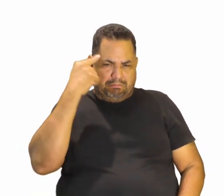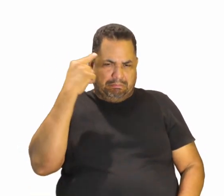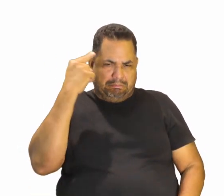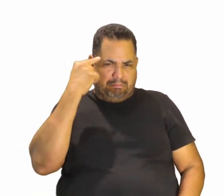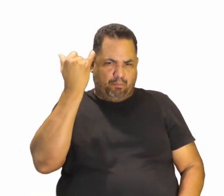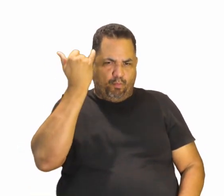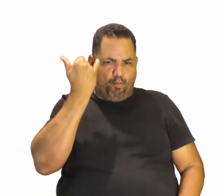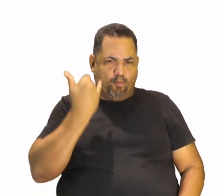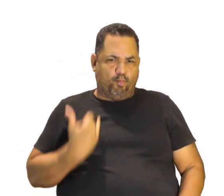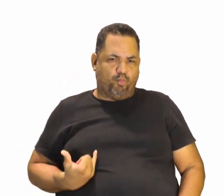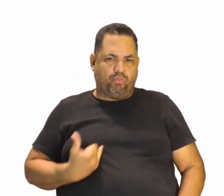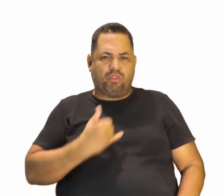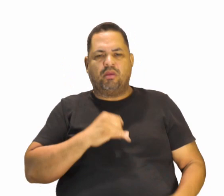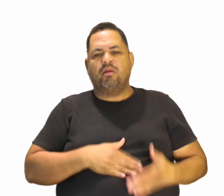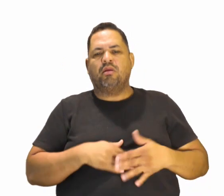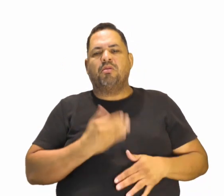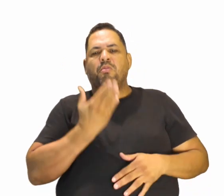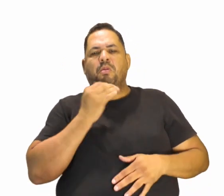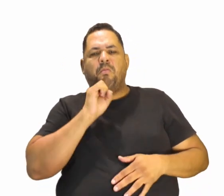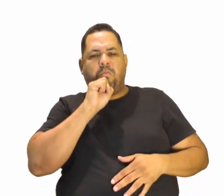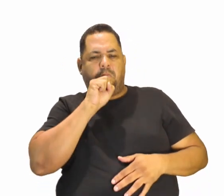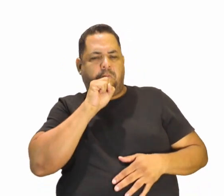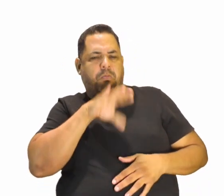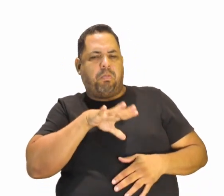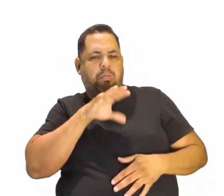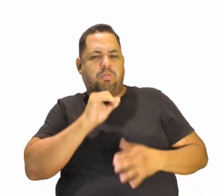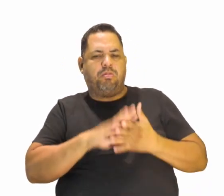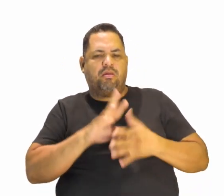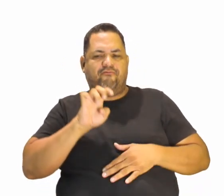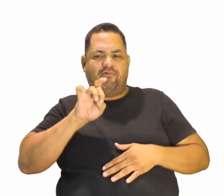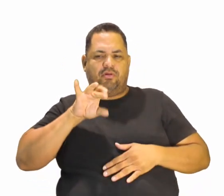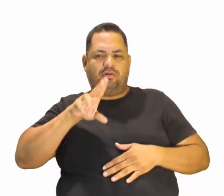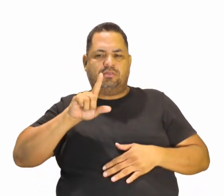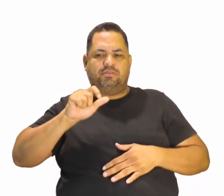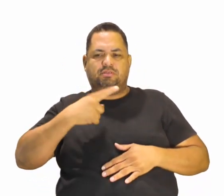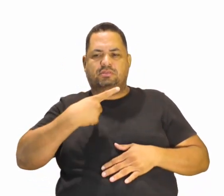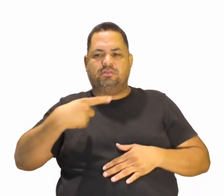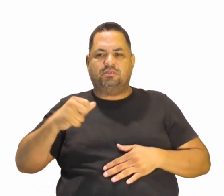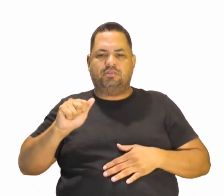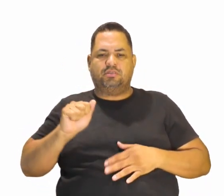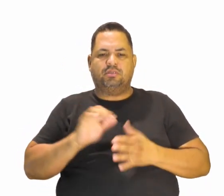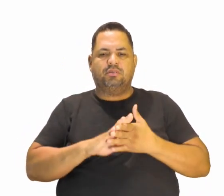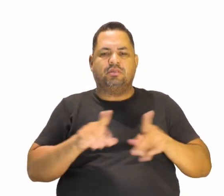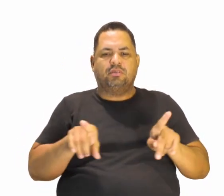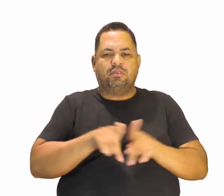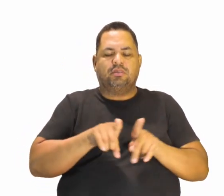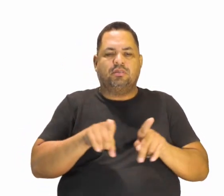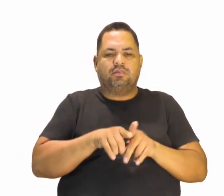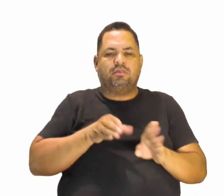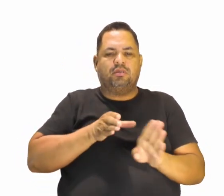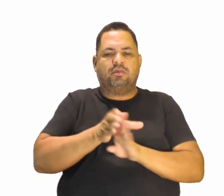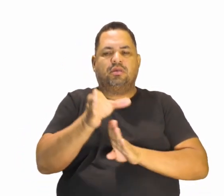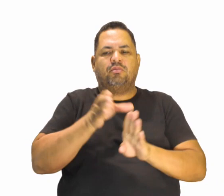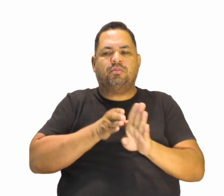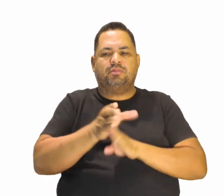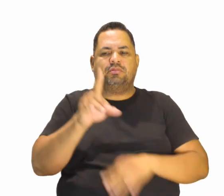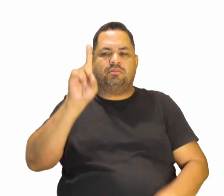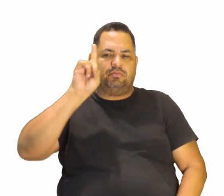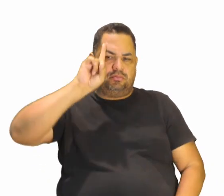vigorexia, certo? Esses são os principais transtornos. E trouxe para vocês aí algumas